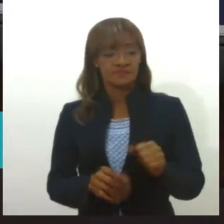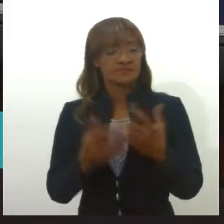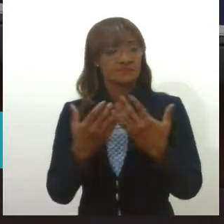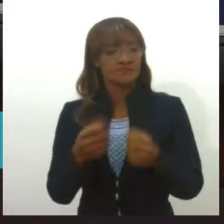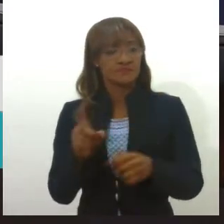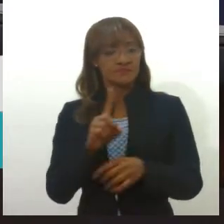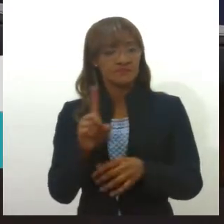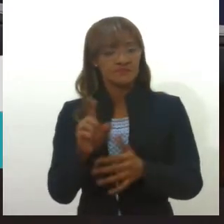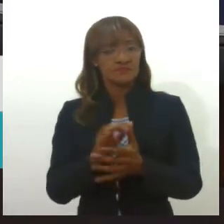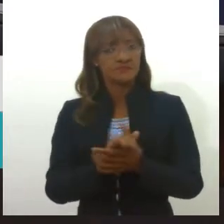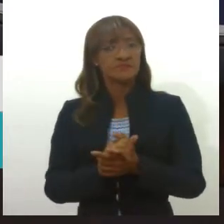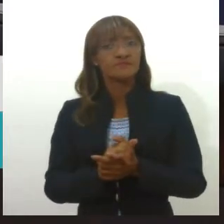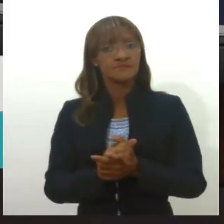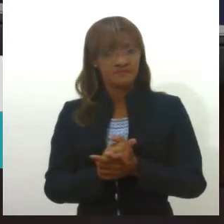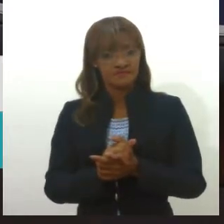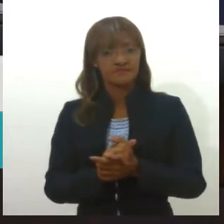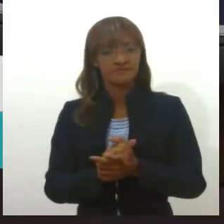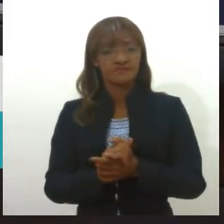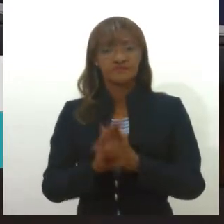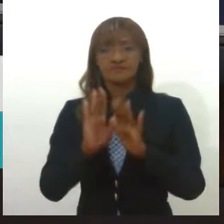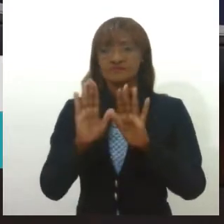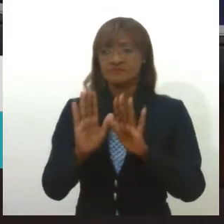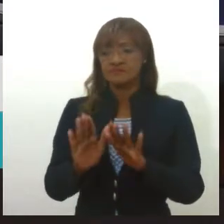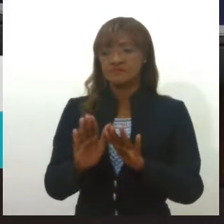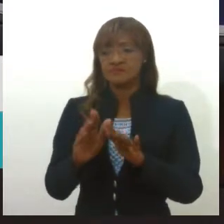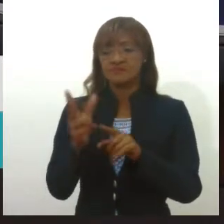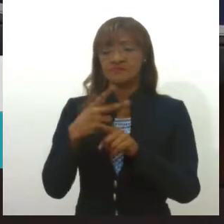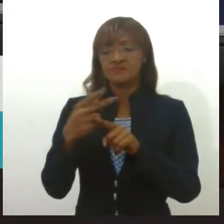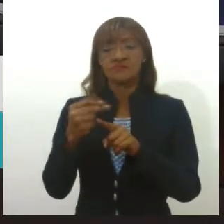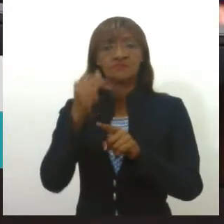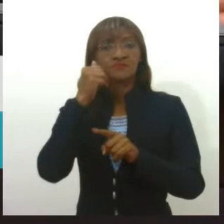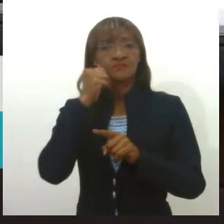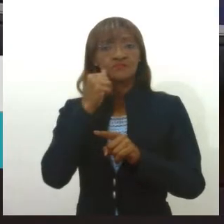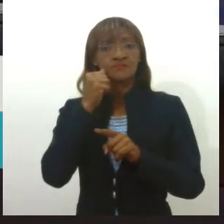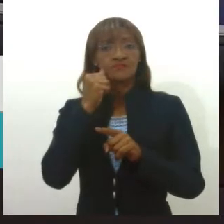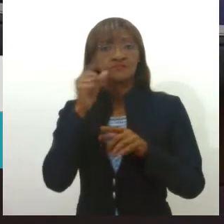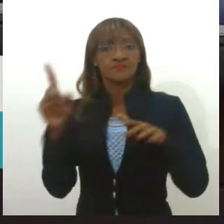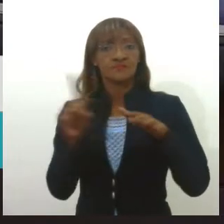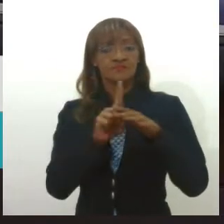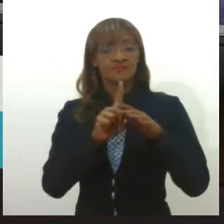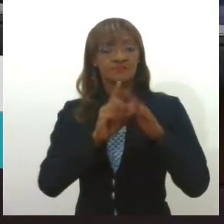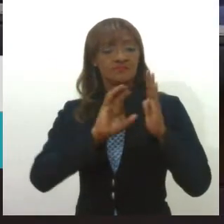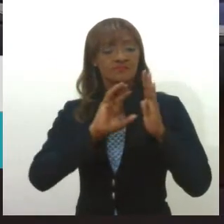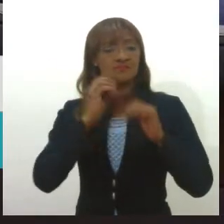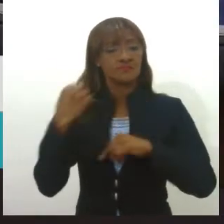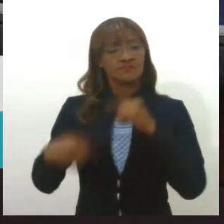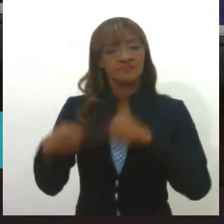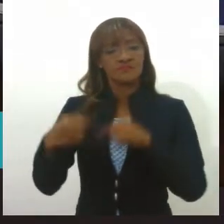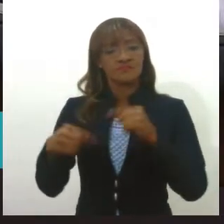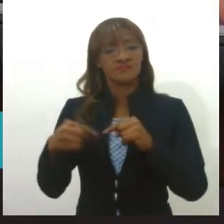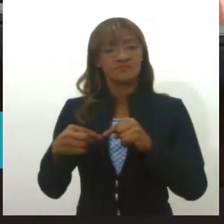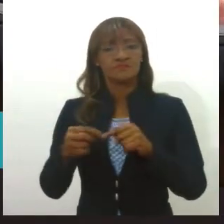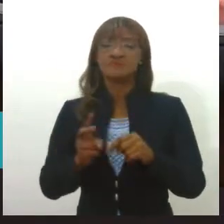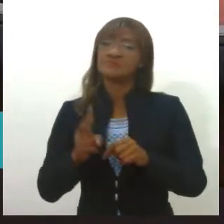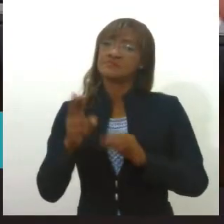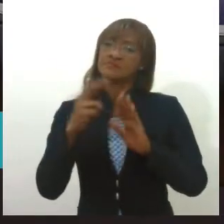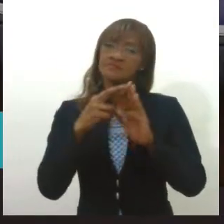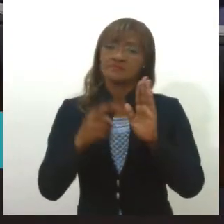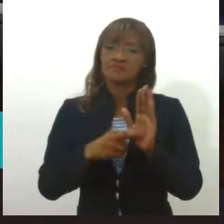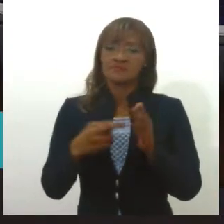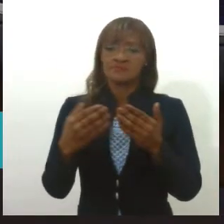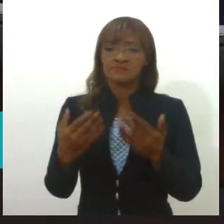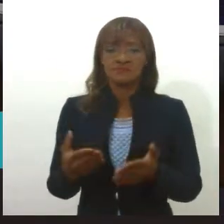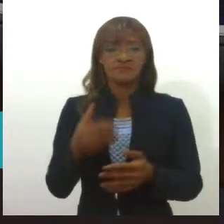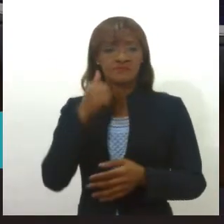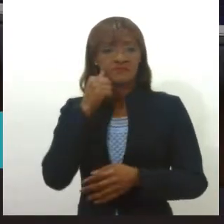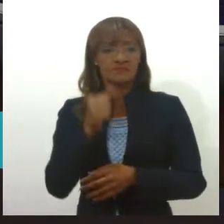partidos. Quando se refere às conquistas de inclusão das mulheres na política, sempre que existe uma nova regra de incentivo à participação